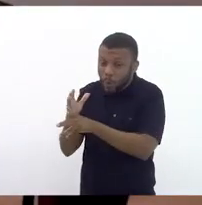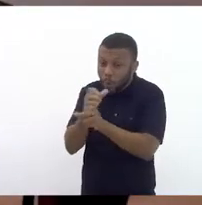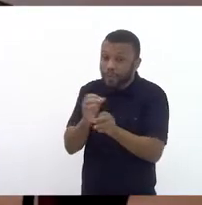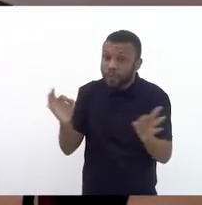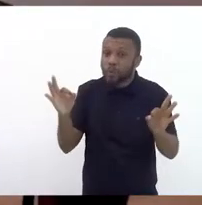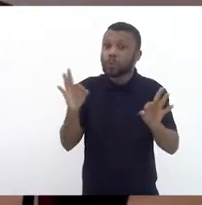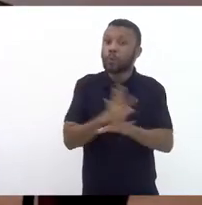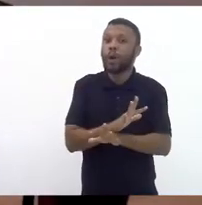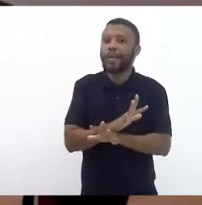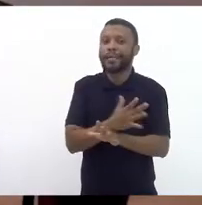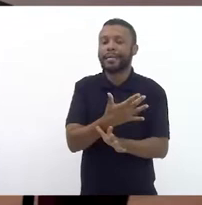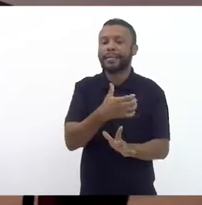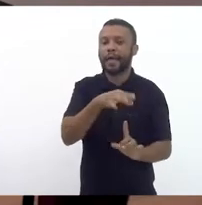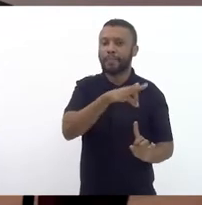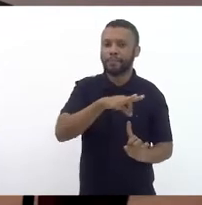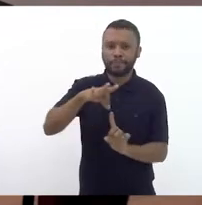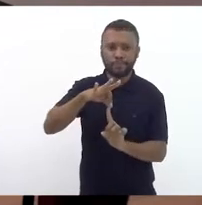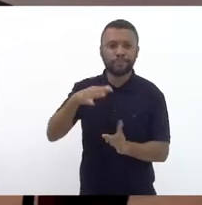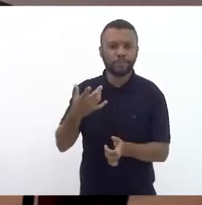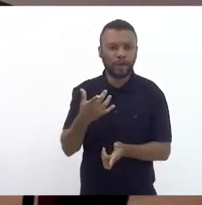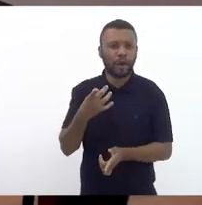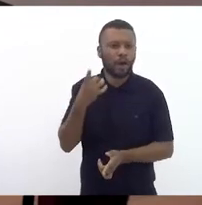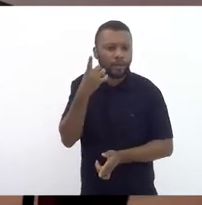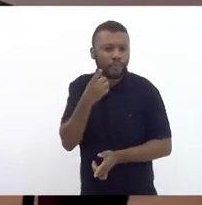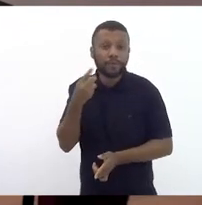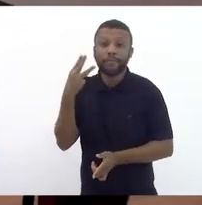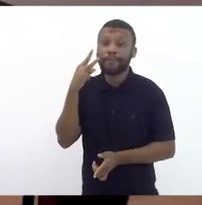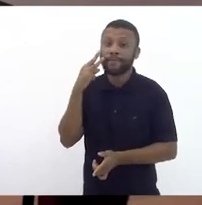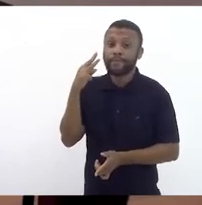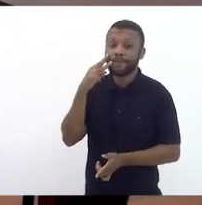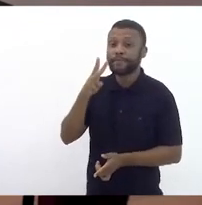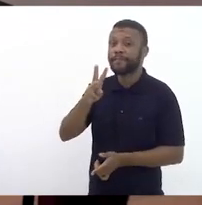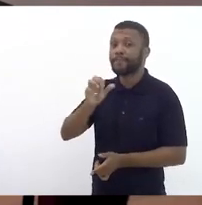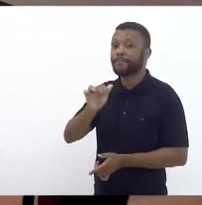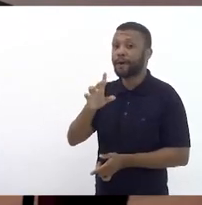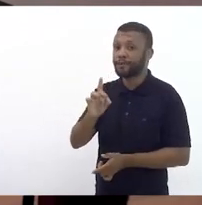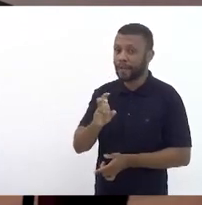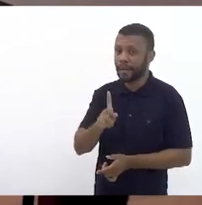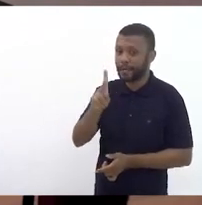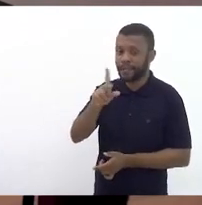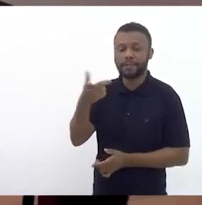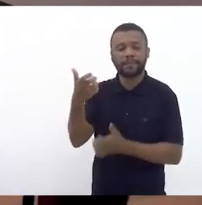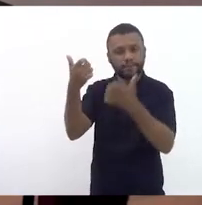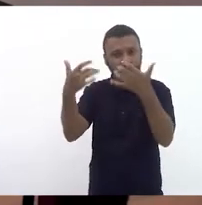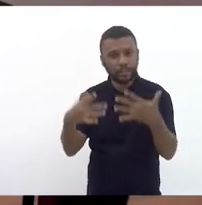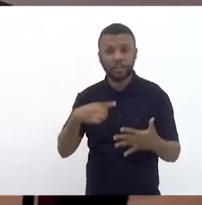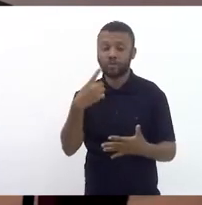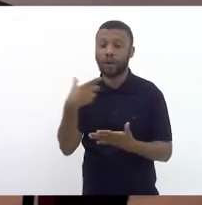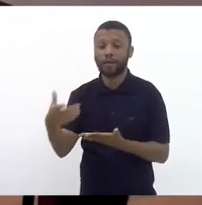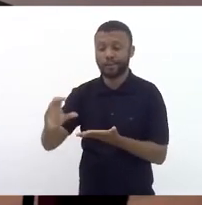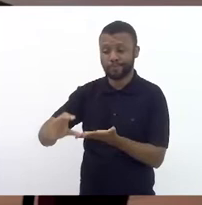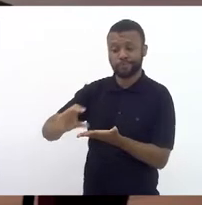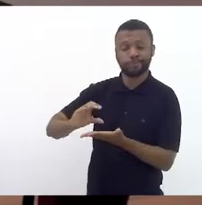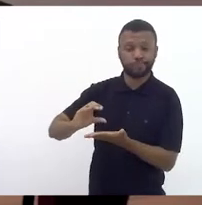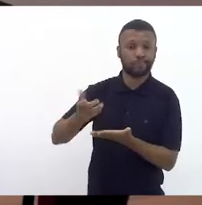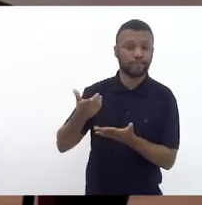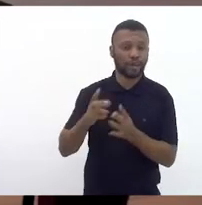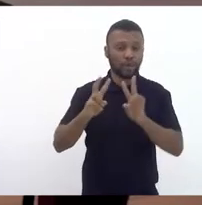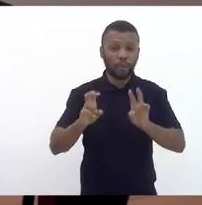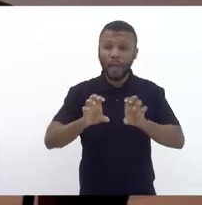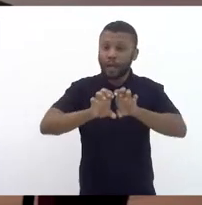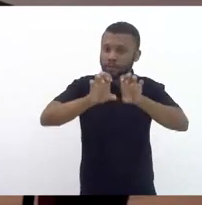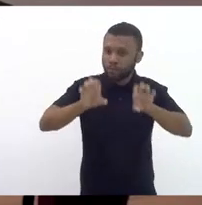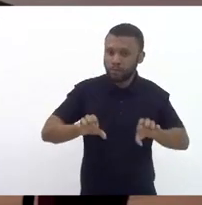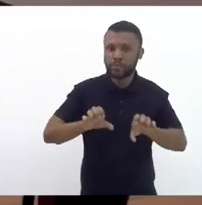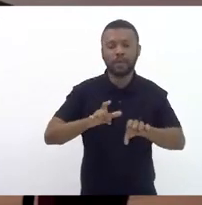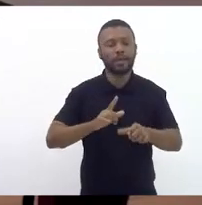instalações. Deputado Valdec, eu estava comentando que nós recebemos a infraestrutura da Supervia. Da forma que operamos,